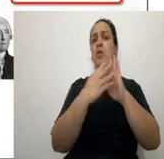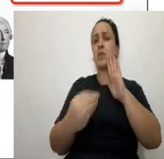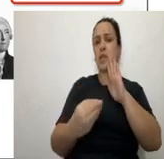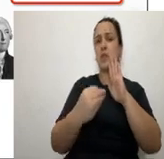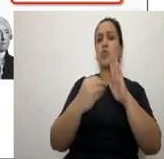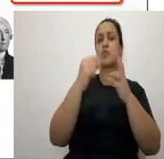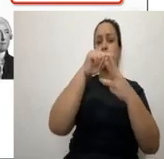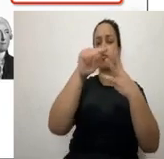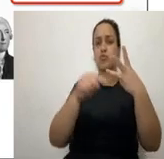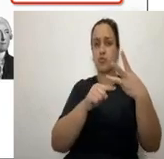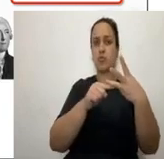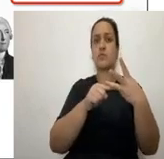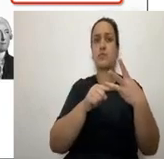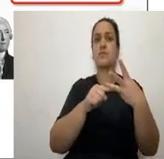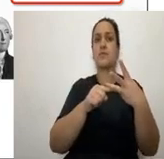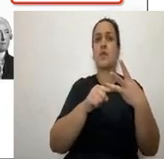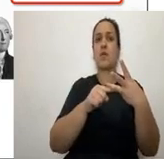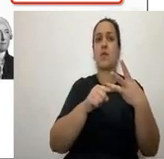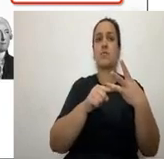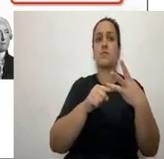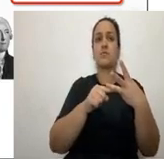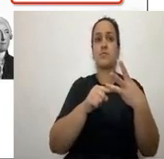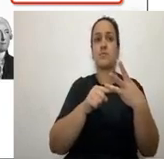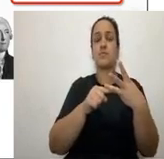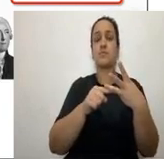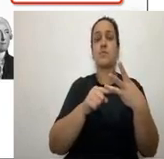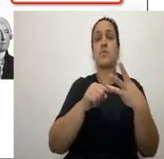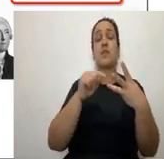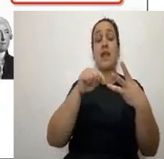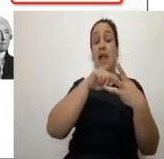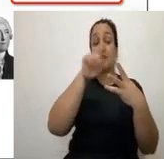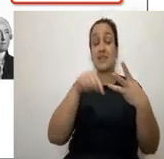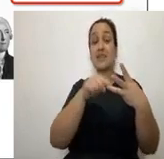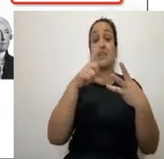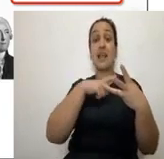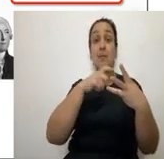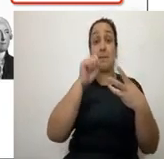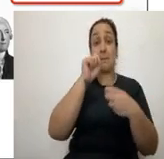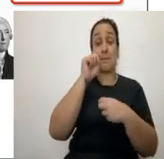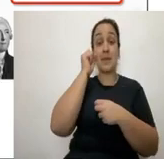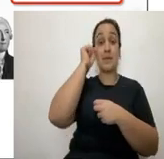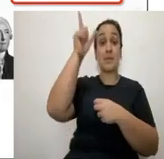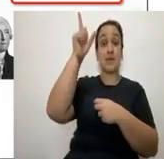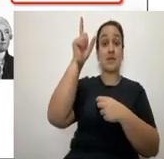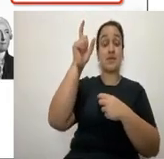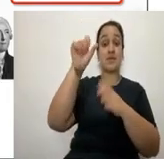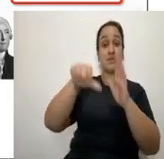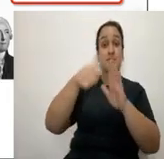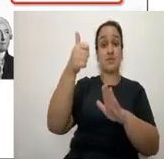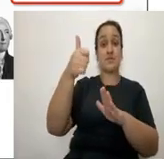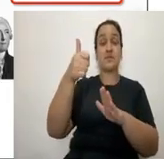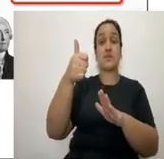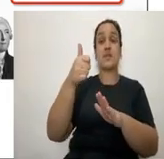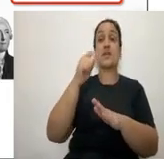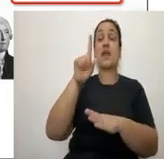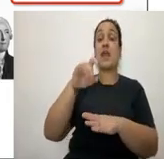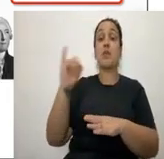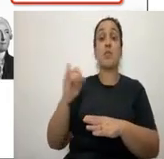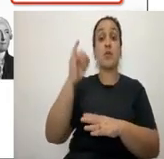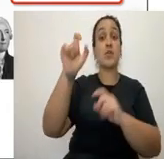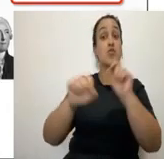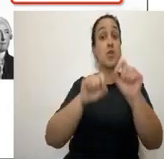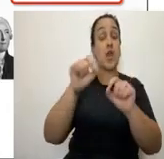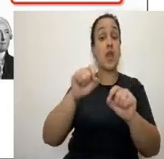de Bohr, Rutherford e Thomson, né? Então, aqui surge as primeiras ideias. É importante